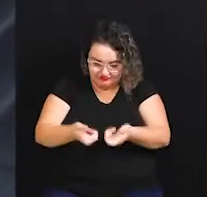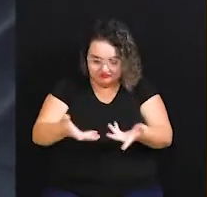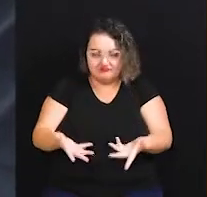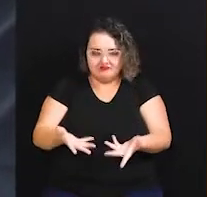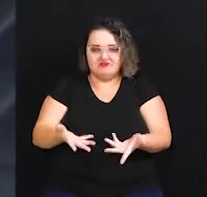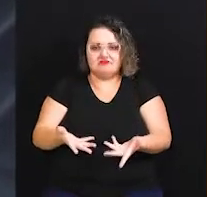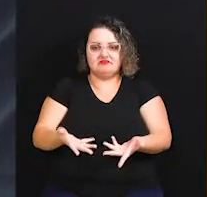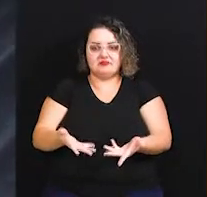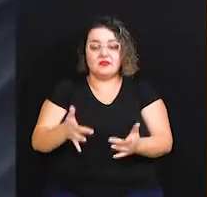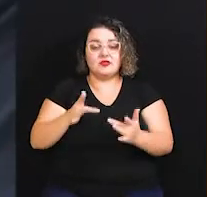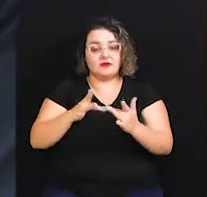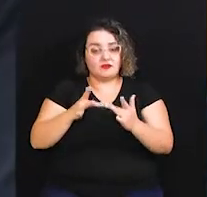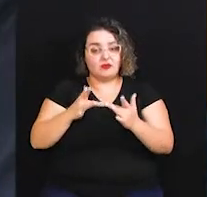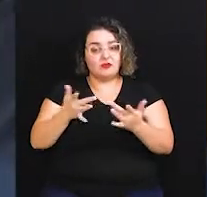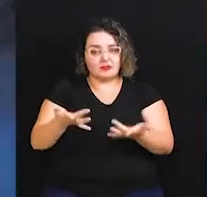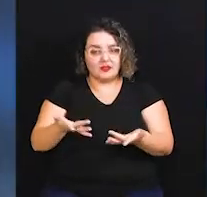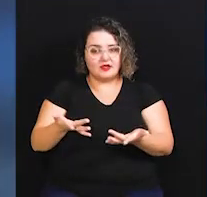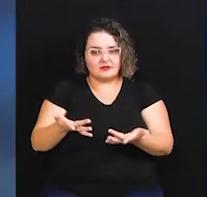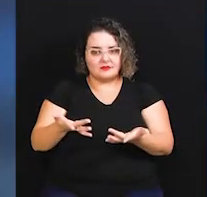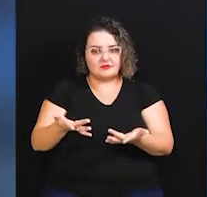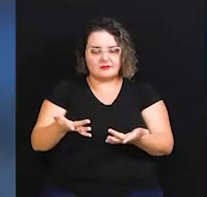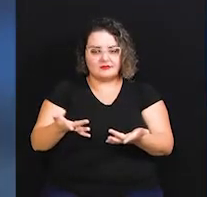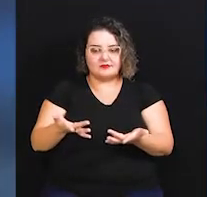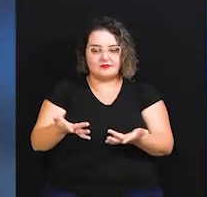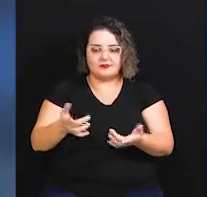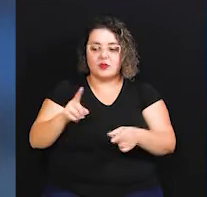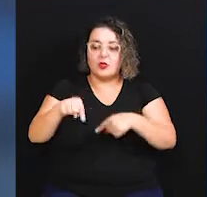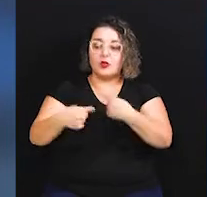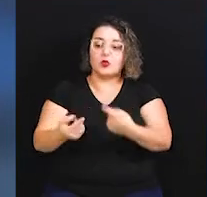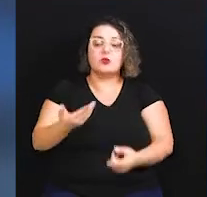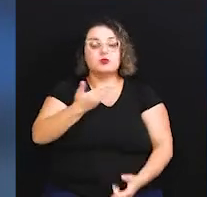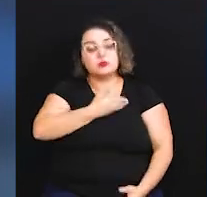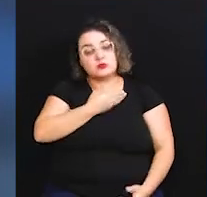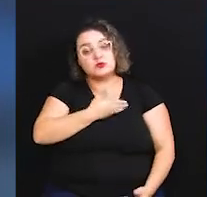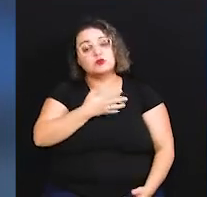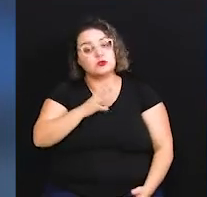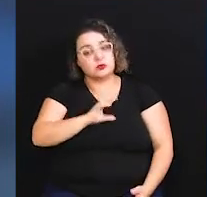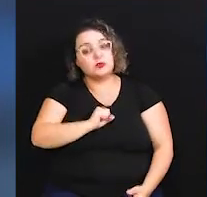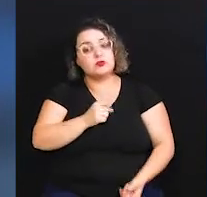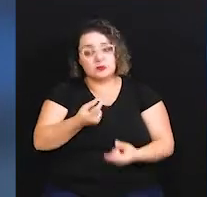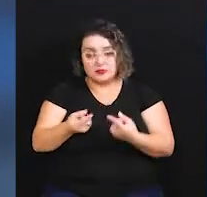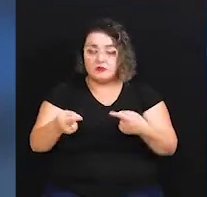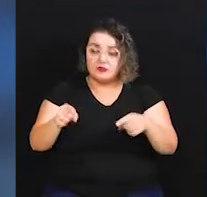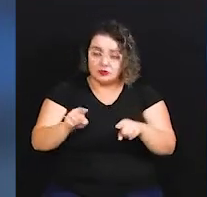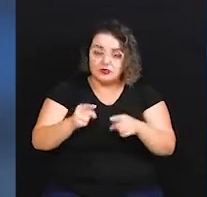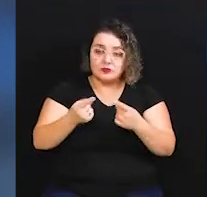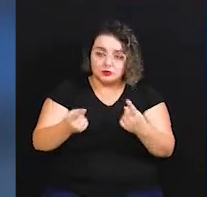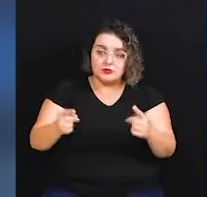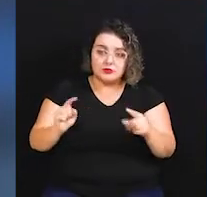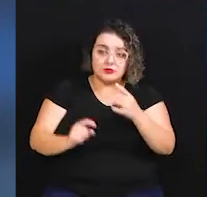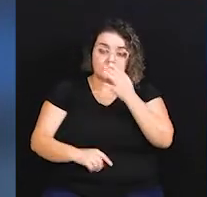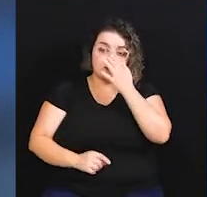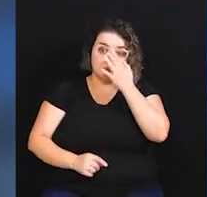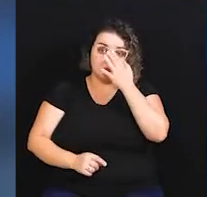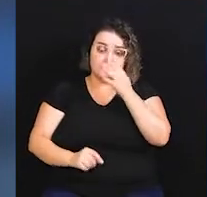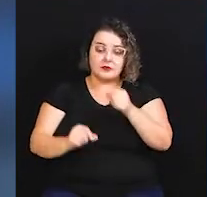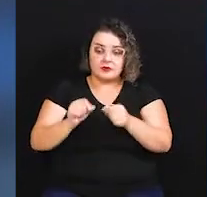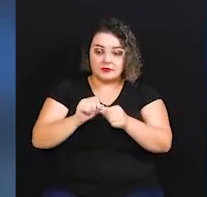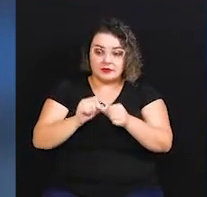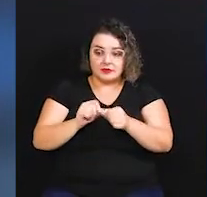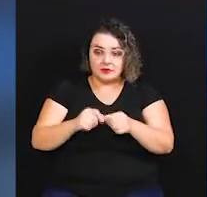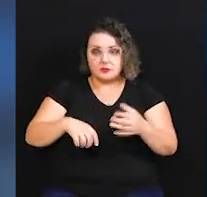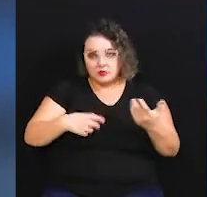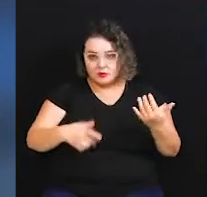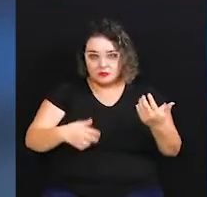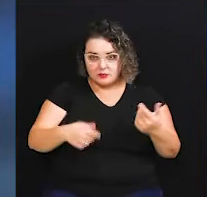tive ali o contato também com outros colegas que também gostavam de música, né? E a gente decidiu formar uma